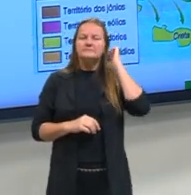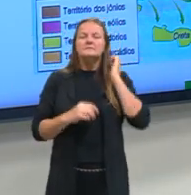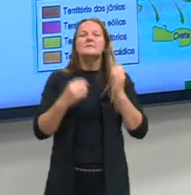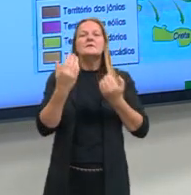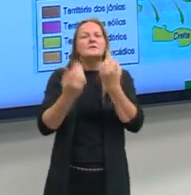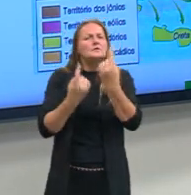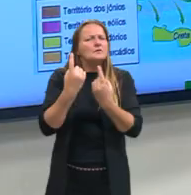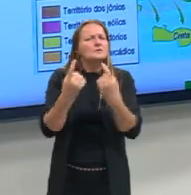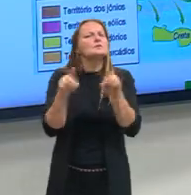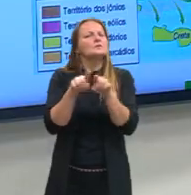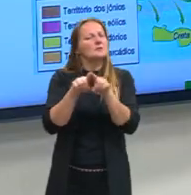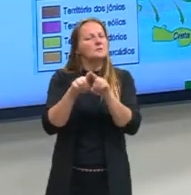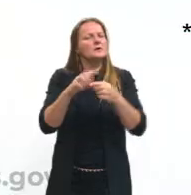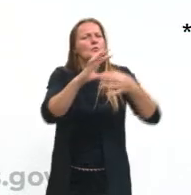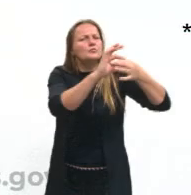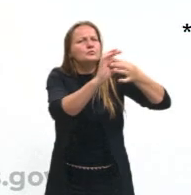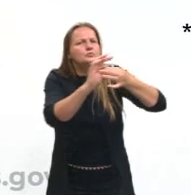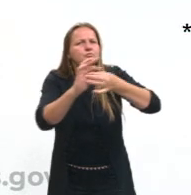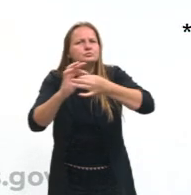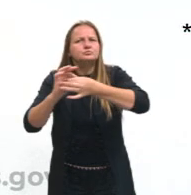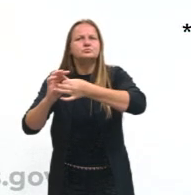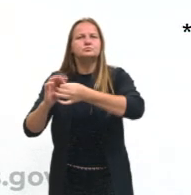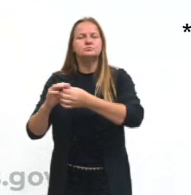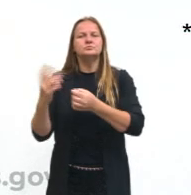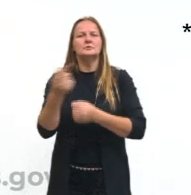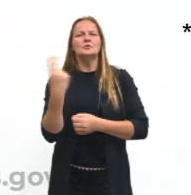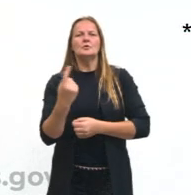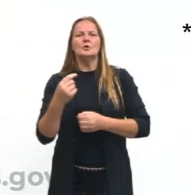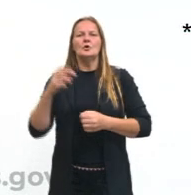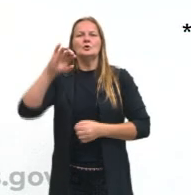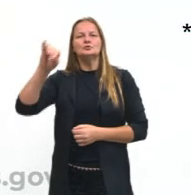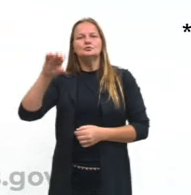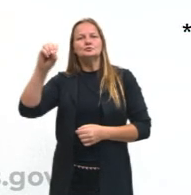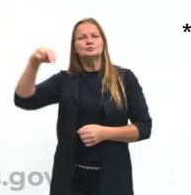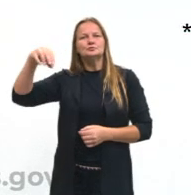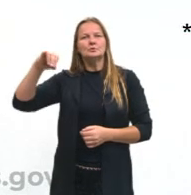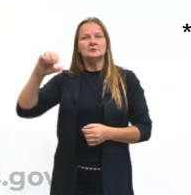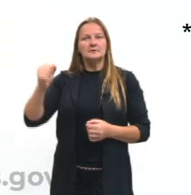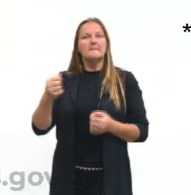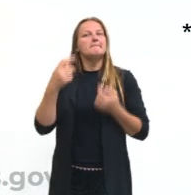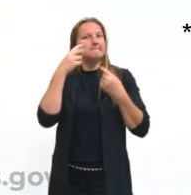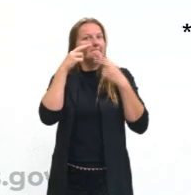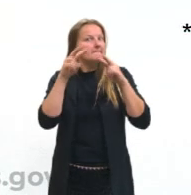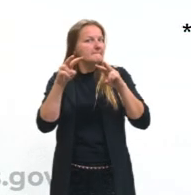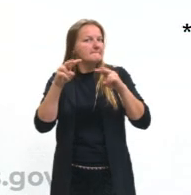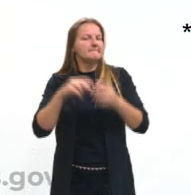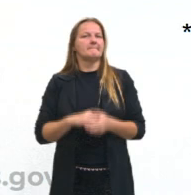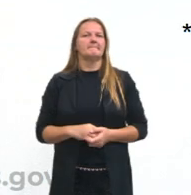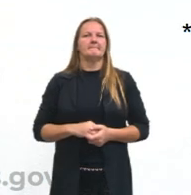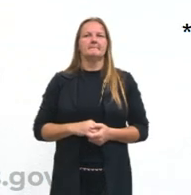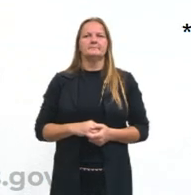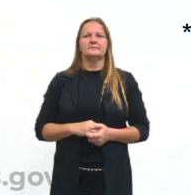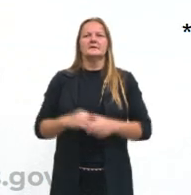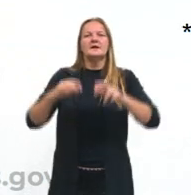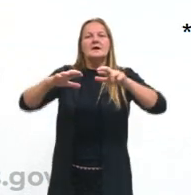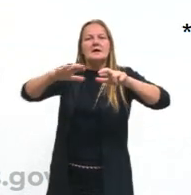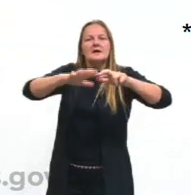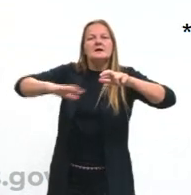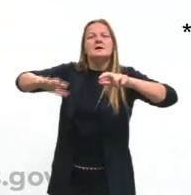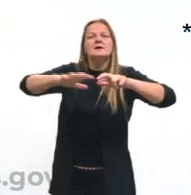considerações né o contexto que vai surgir a a zona nesse momento olha só éh aqui é uma região